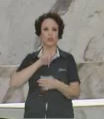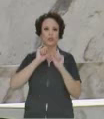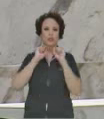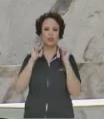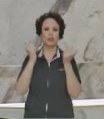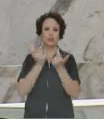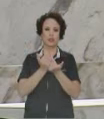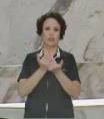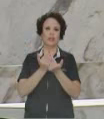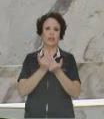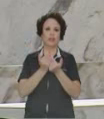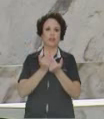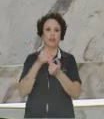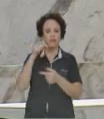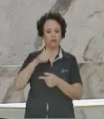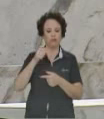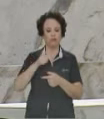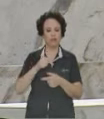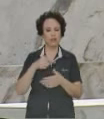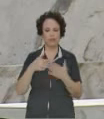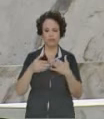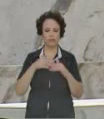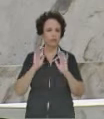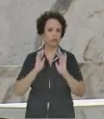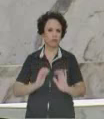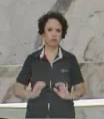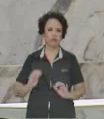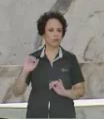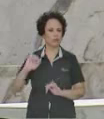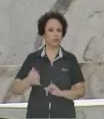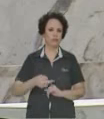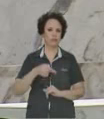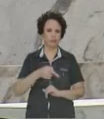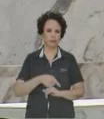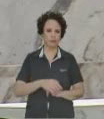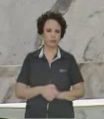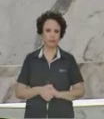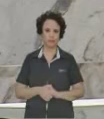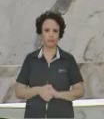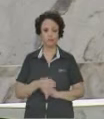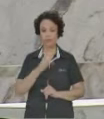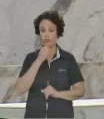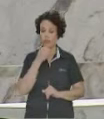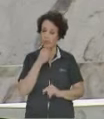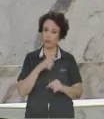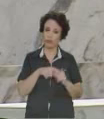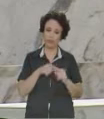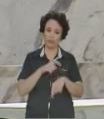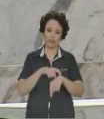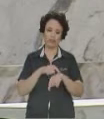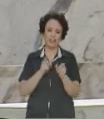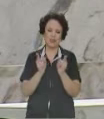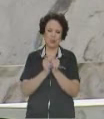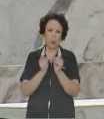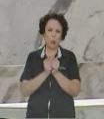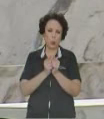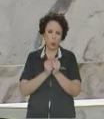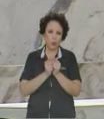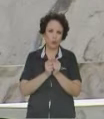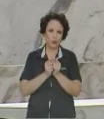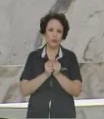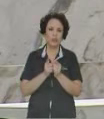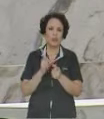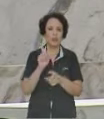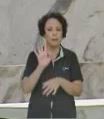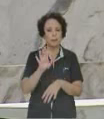para qualquer cidadão é eu lamento apenas ter pouquíssimo tempo é evidentemente foi a uma